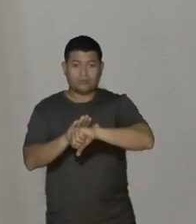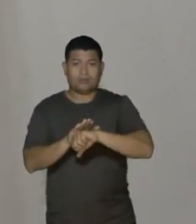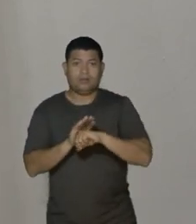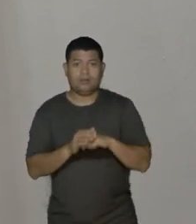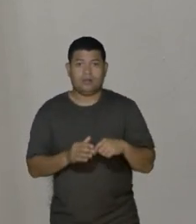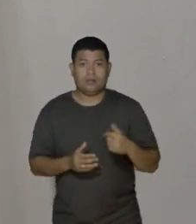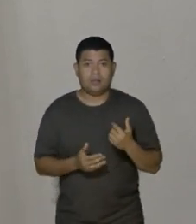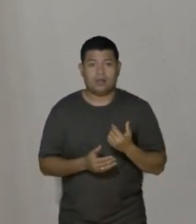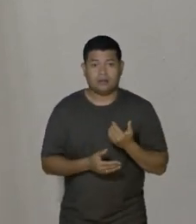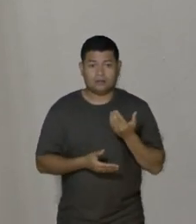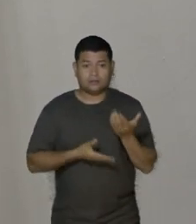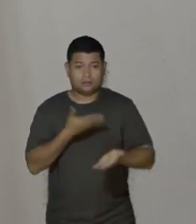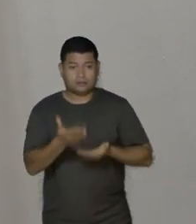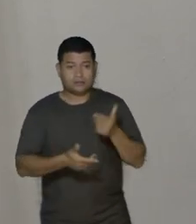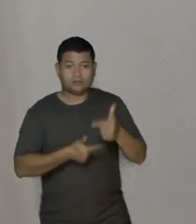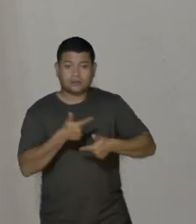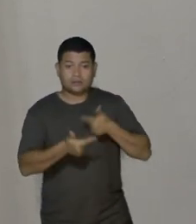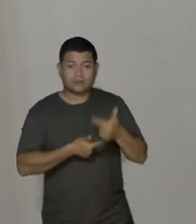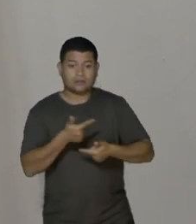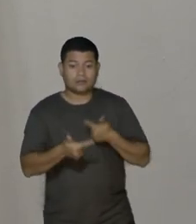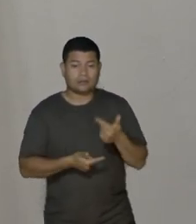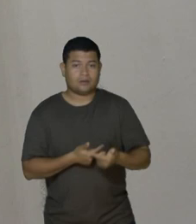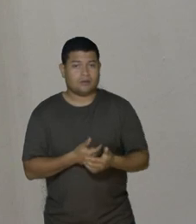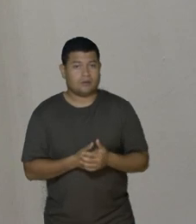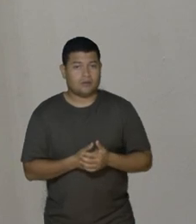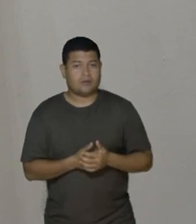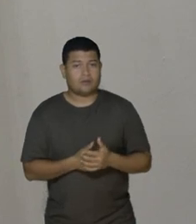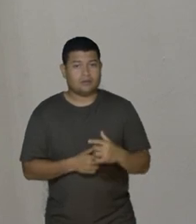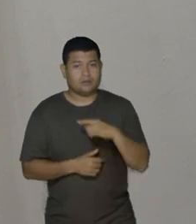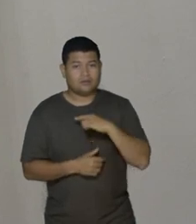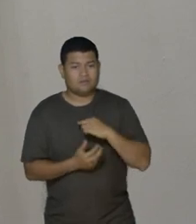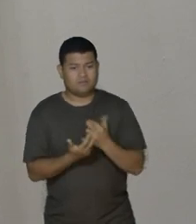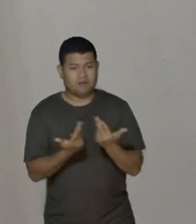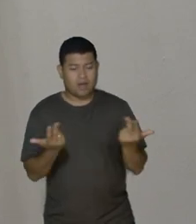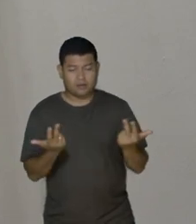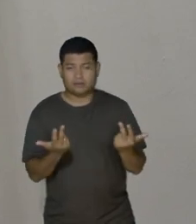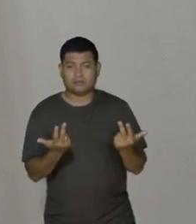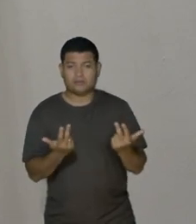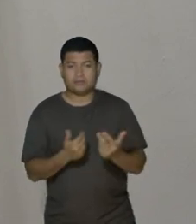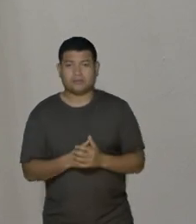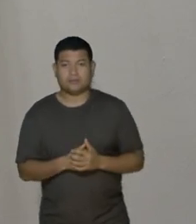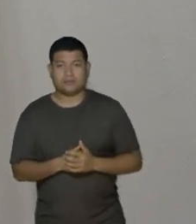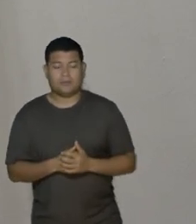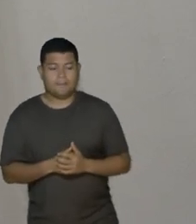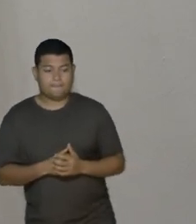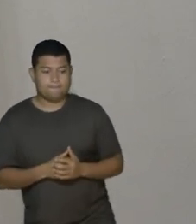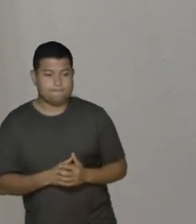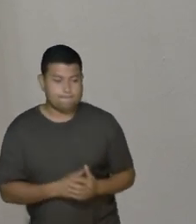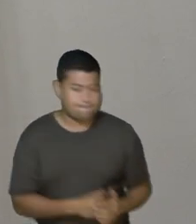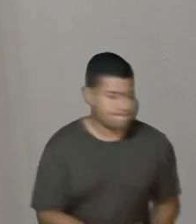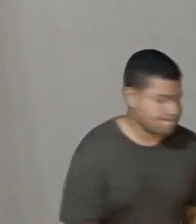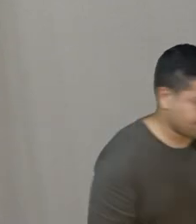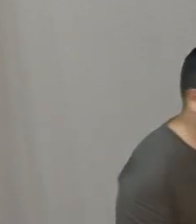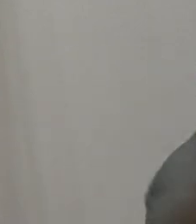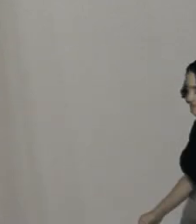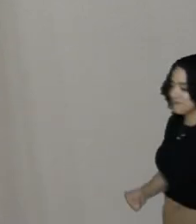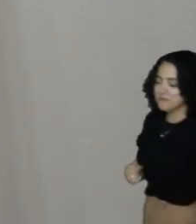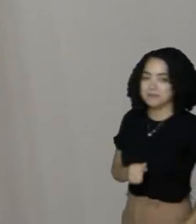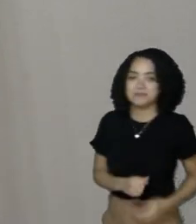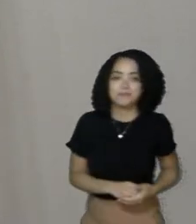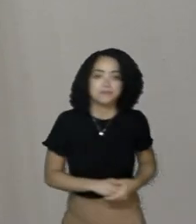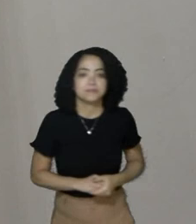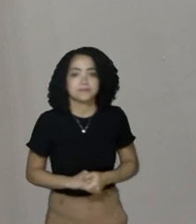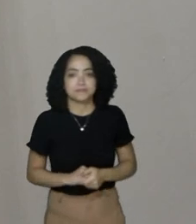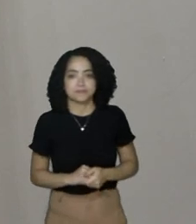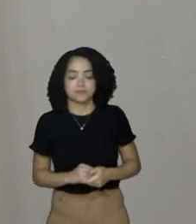de serviços e órgãos públicos adquirindo notas frias de empresas inexistentes para dissimular o pagamento